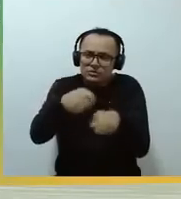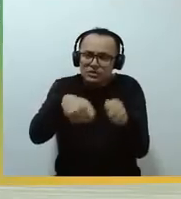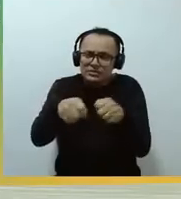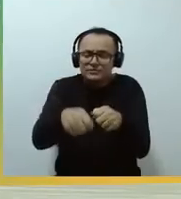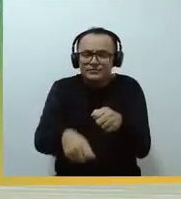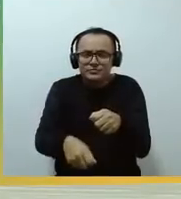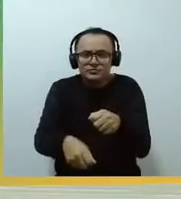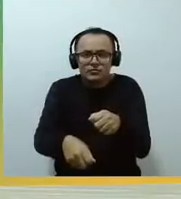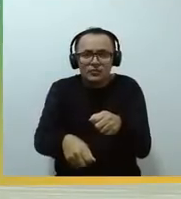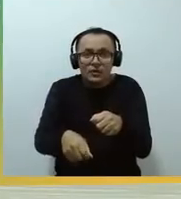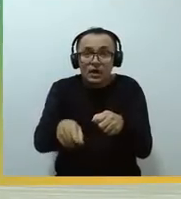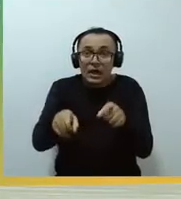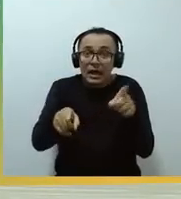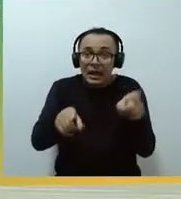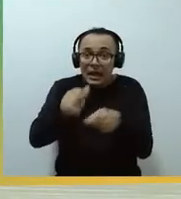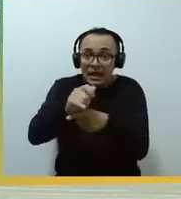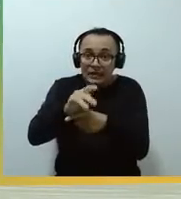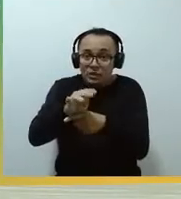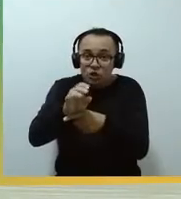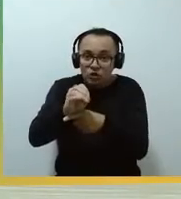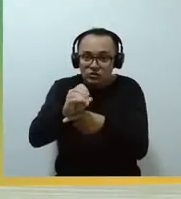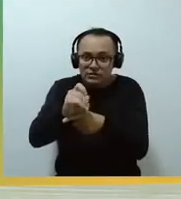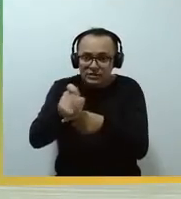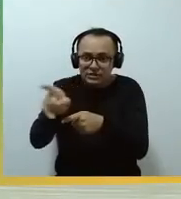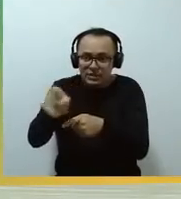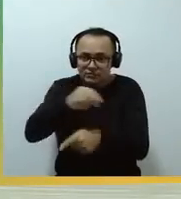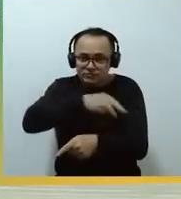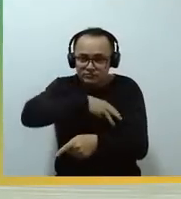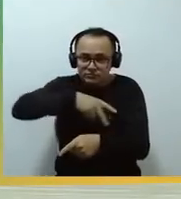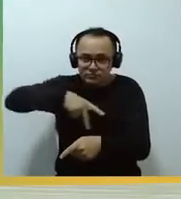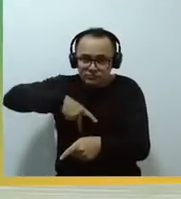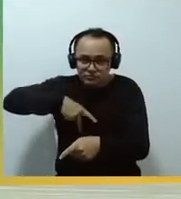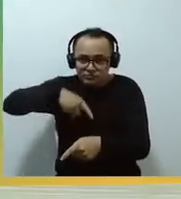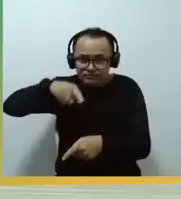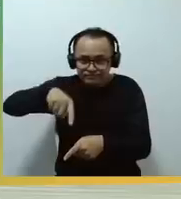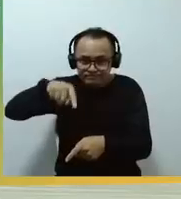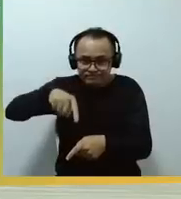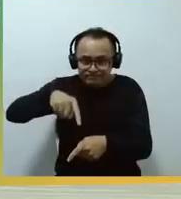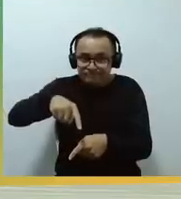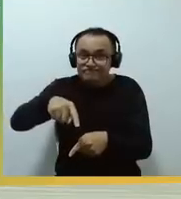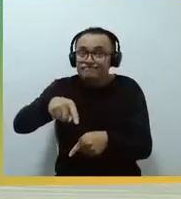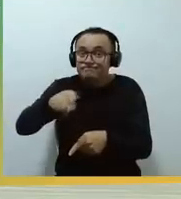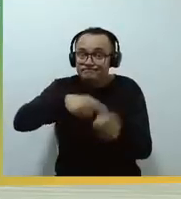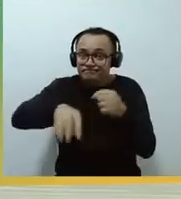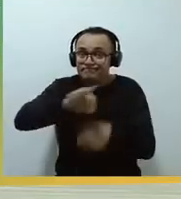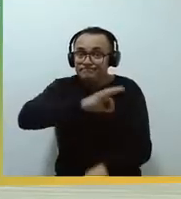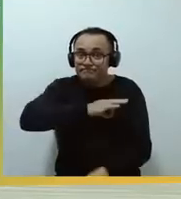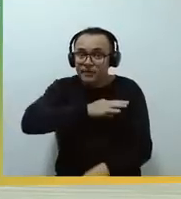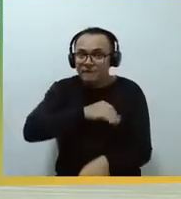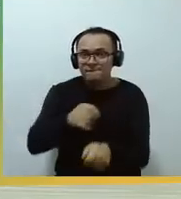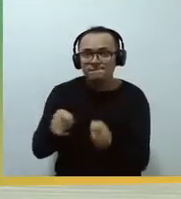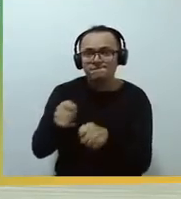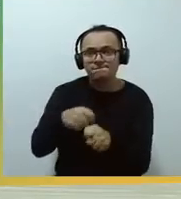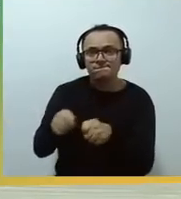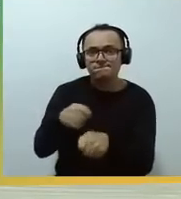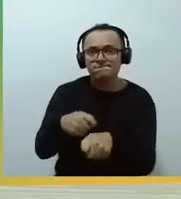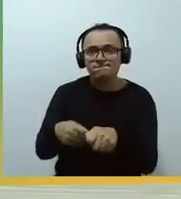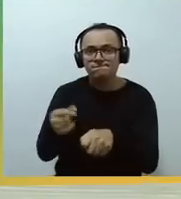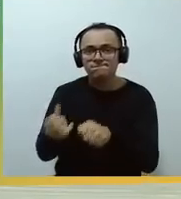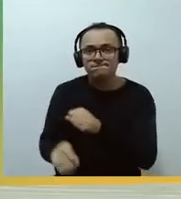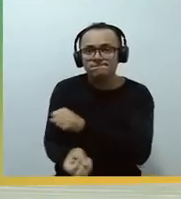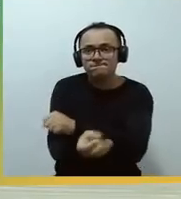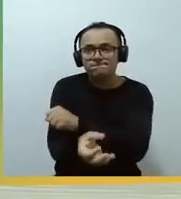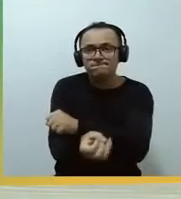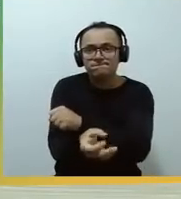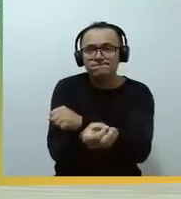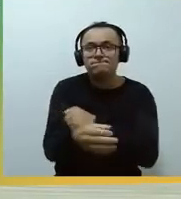César Alves Arruda foi apontado pelo Ministério Público no âmbito da Operação Mensageiro como um negociador de propina com a empresa Serrana. O Arruda, como